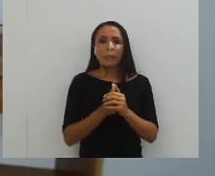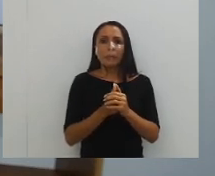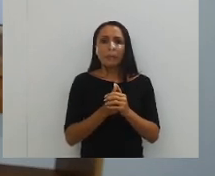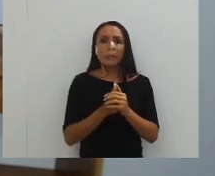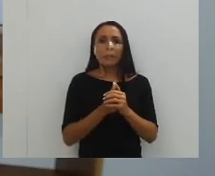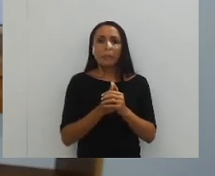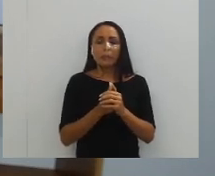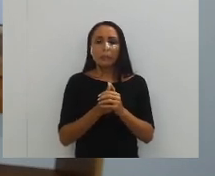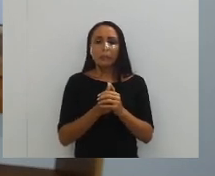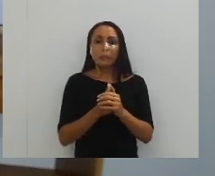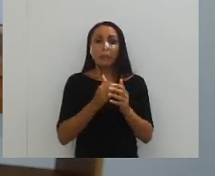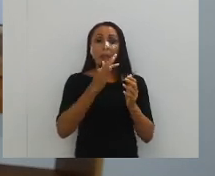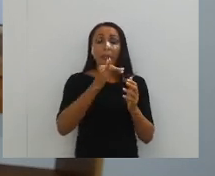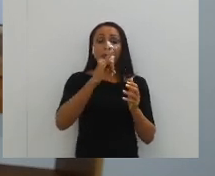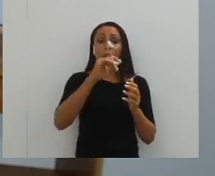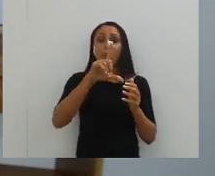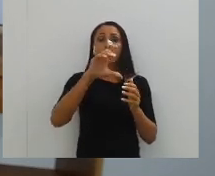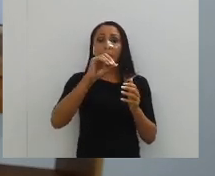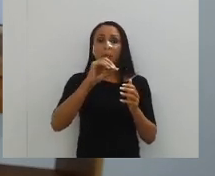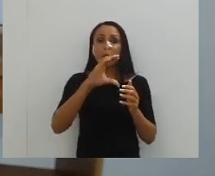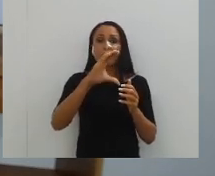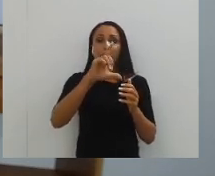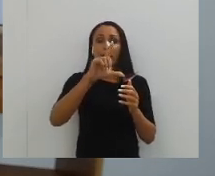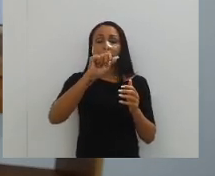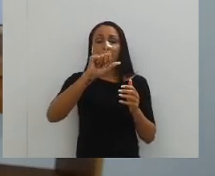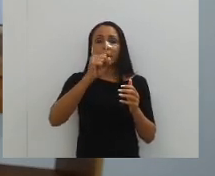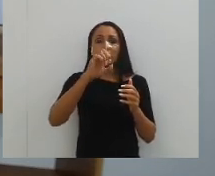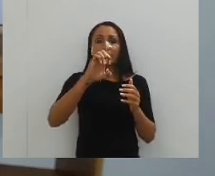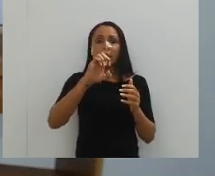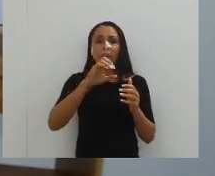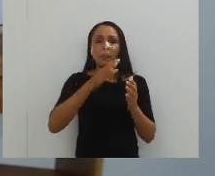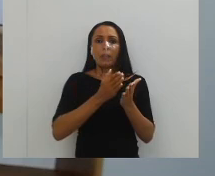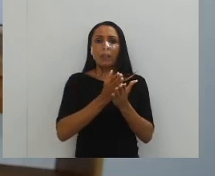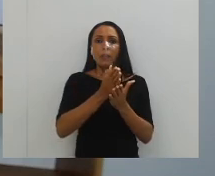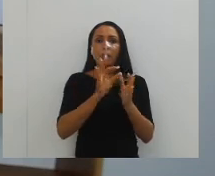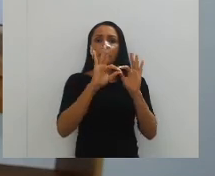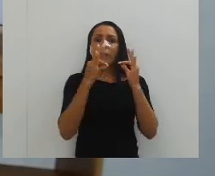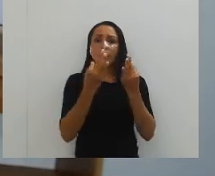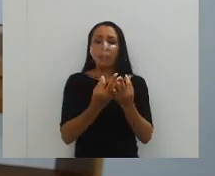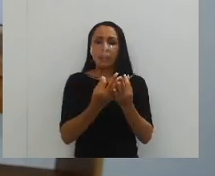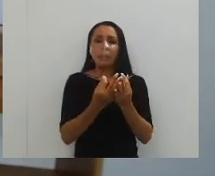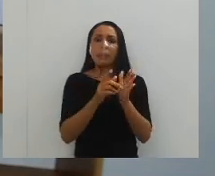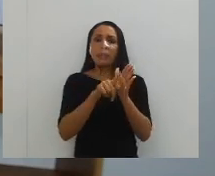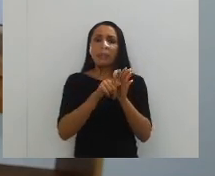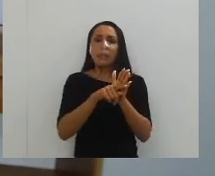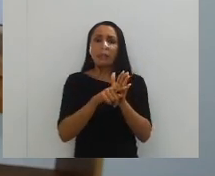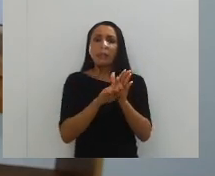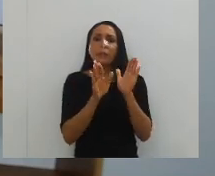Domínio, reino, filo, classe, ordem, família,